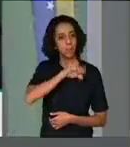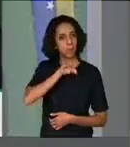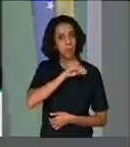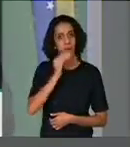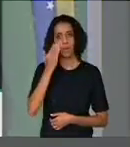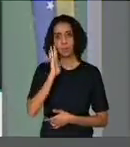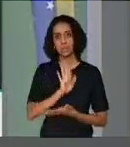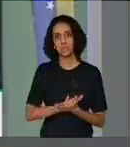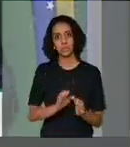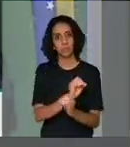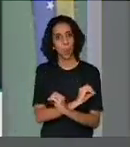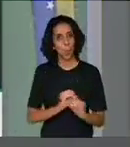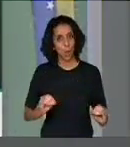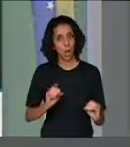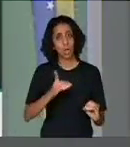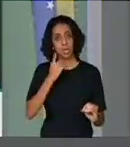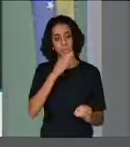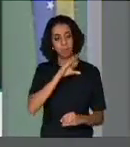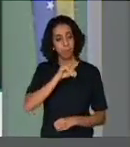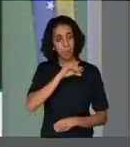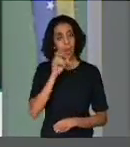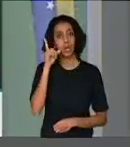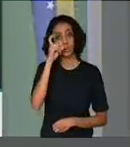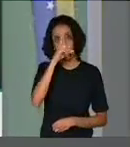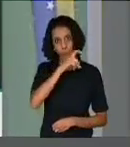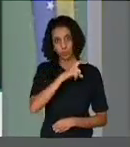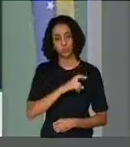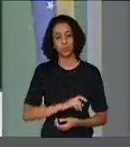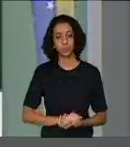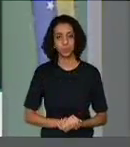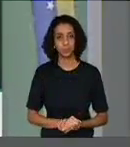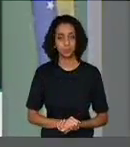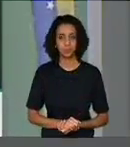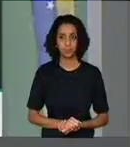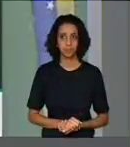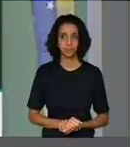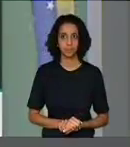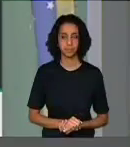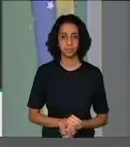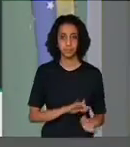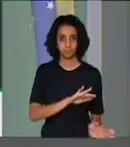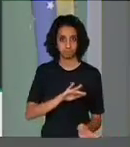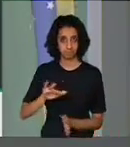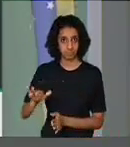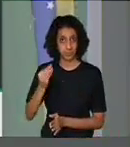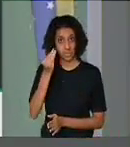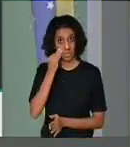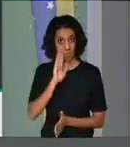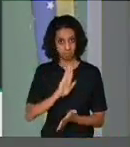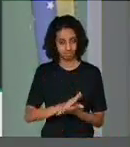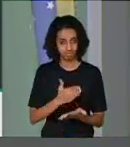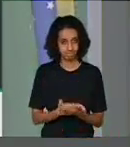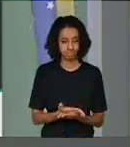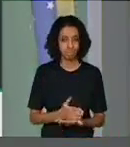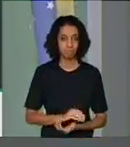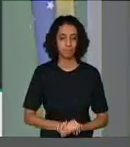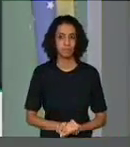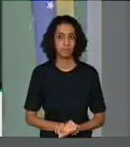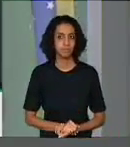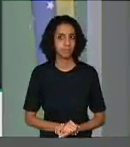Observateur, a Jean Dedéon, que é o grande arauto da esquerda francesa, ele dizia que o século XXI viria 2